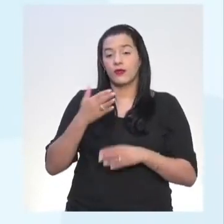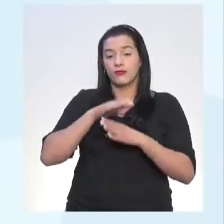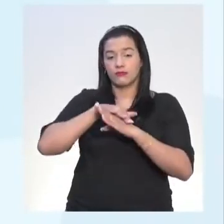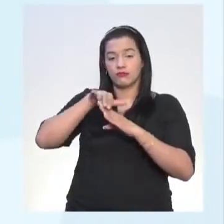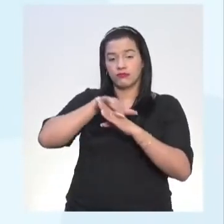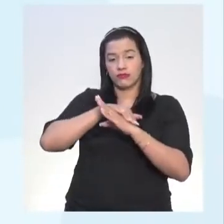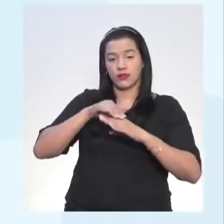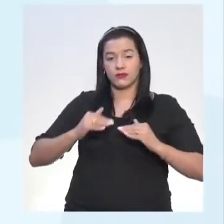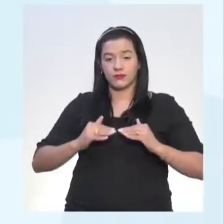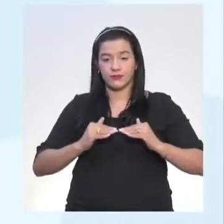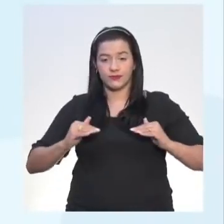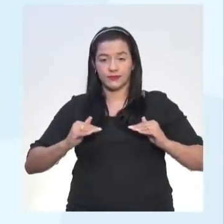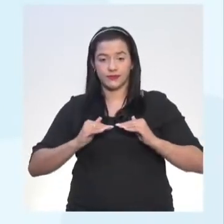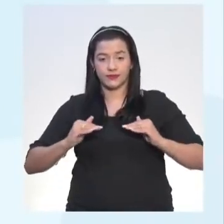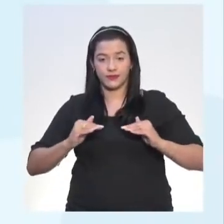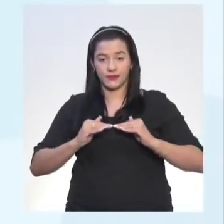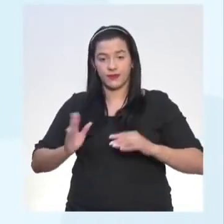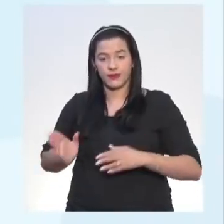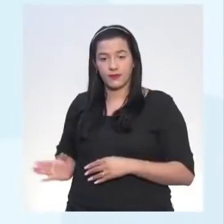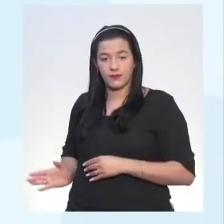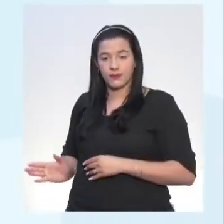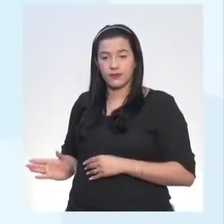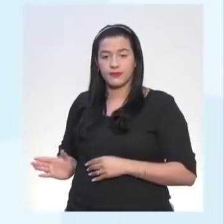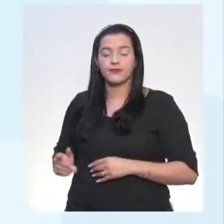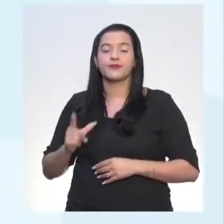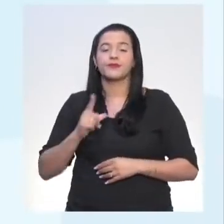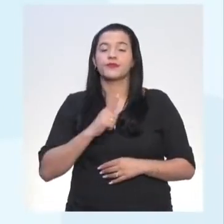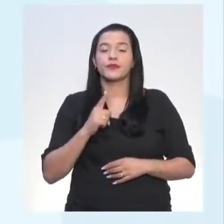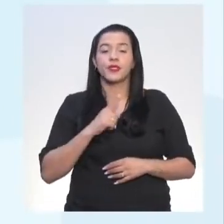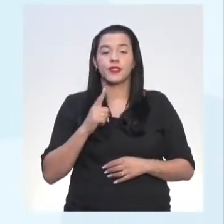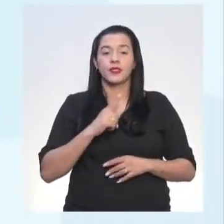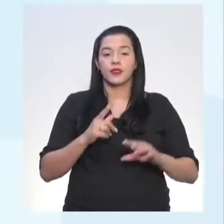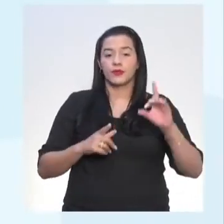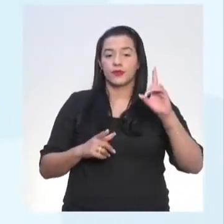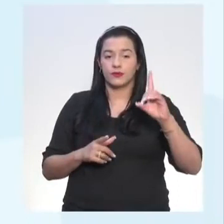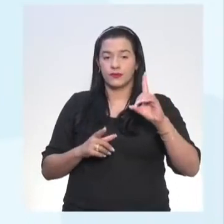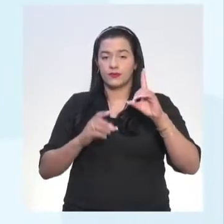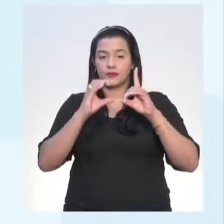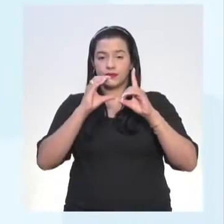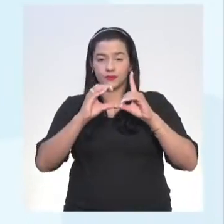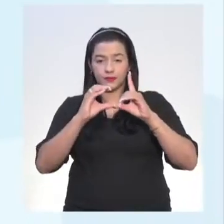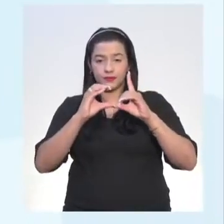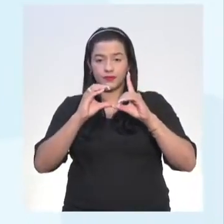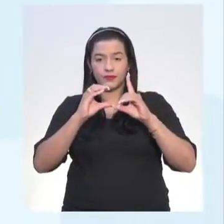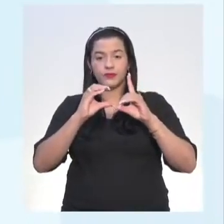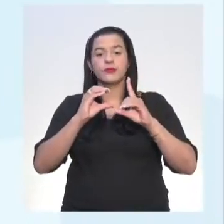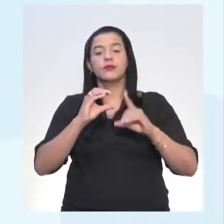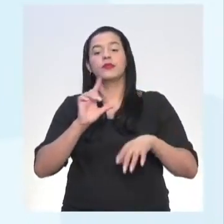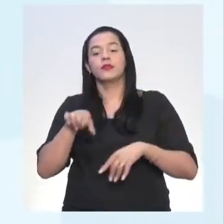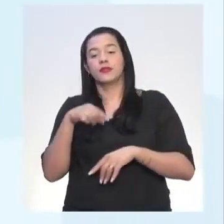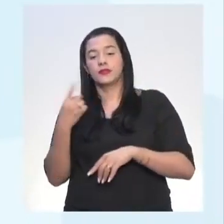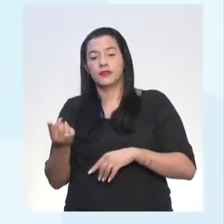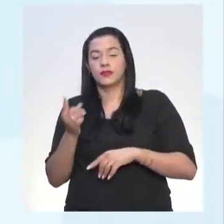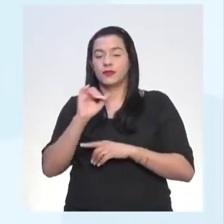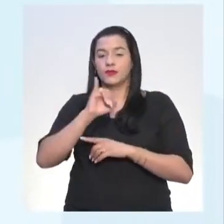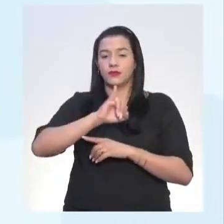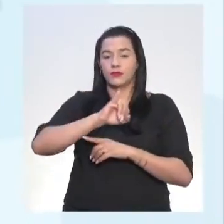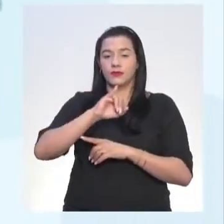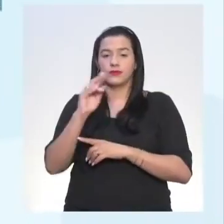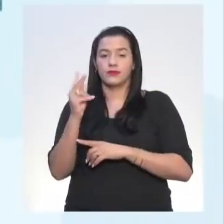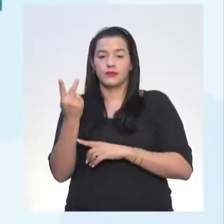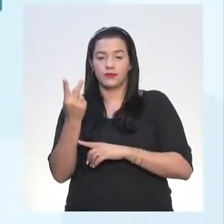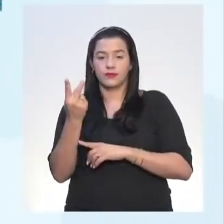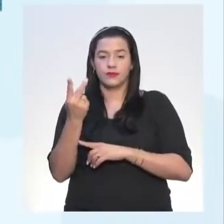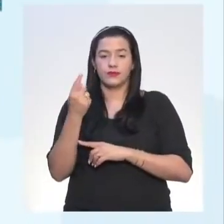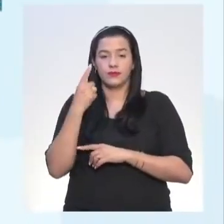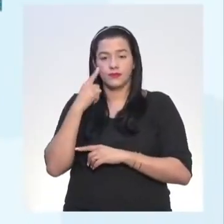mais embaixo, né? Tá? E aí nós temos também o DC, que é correspondente ao IH, e por